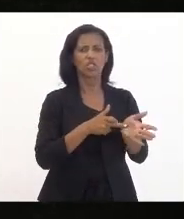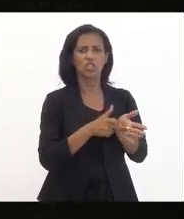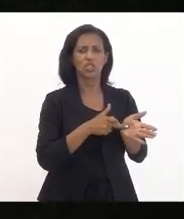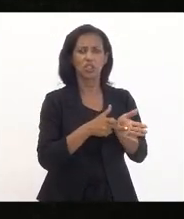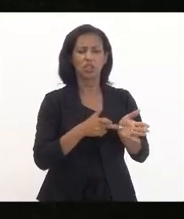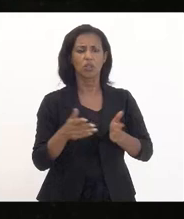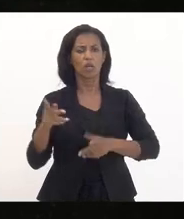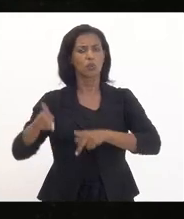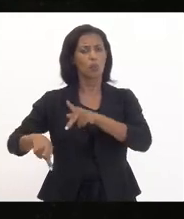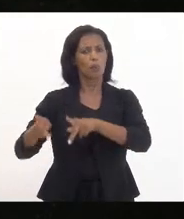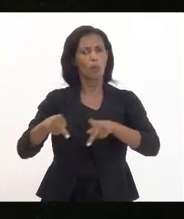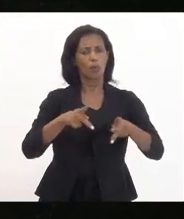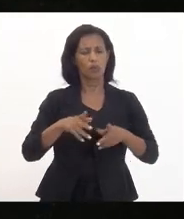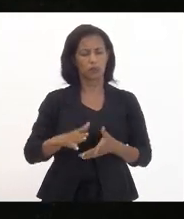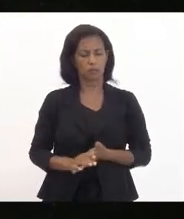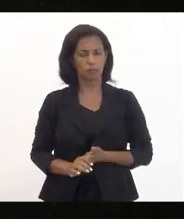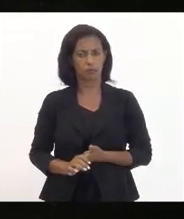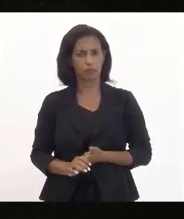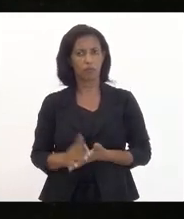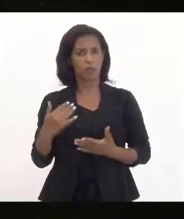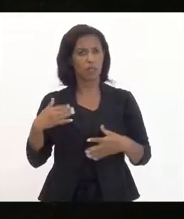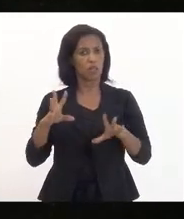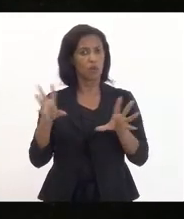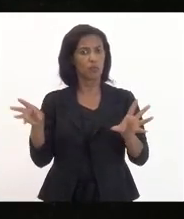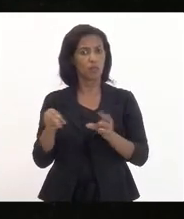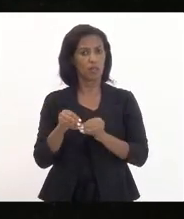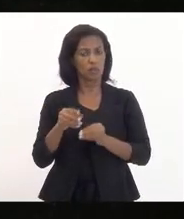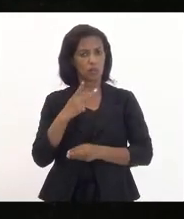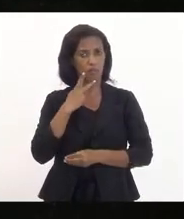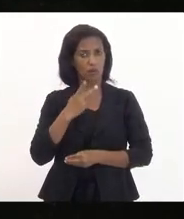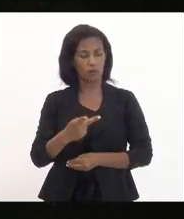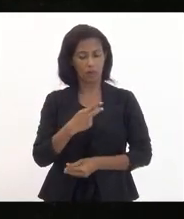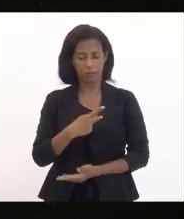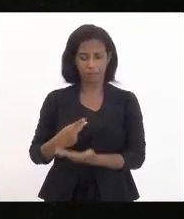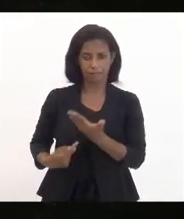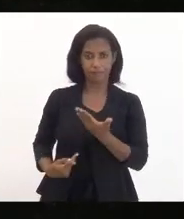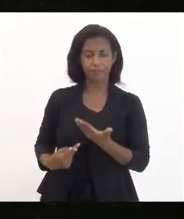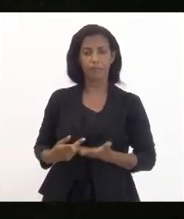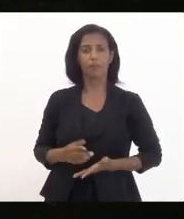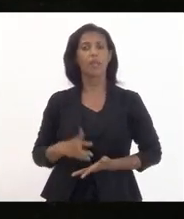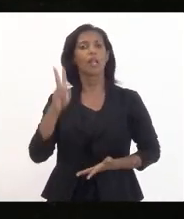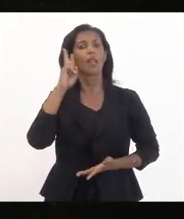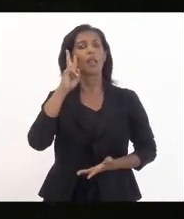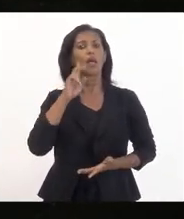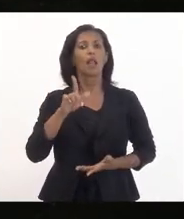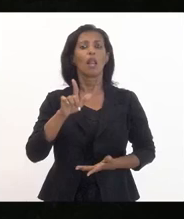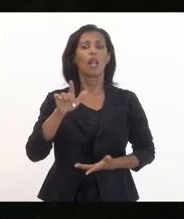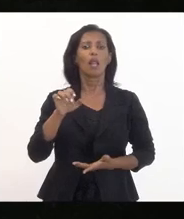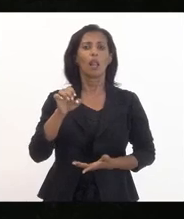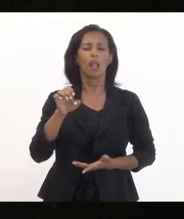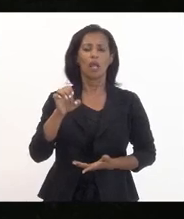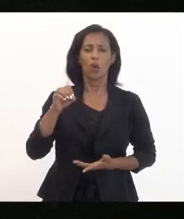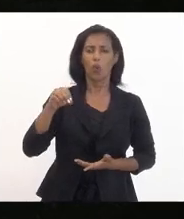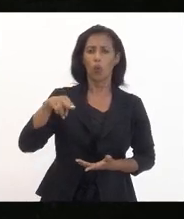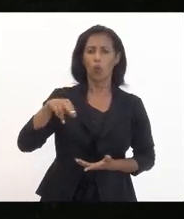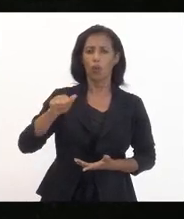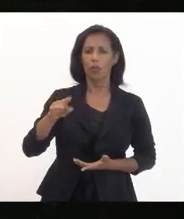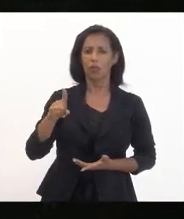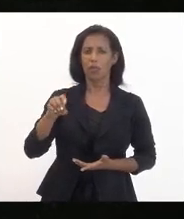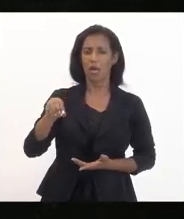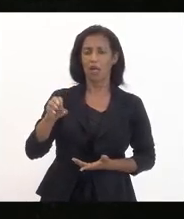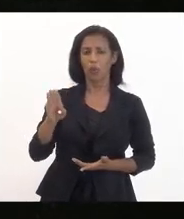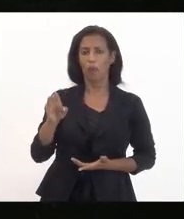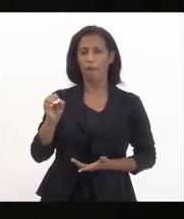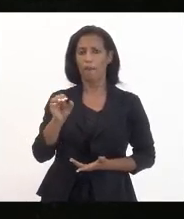a sua população. E eu finalizo a minha intervenção, presidente, lembrando Leonardo Boff. Leonardo